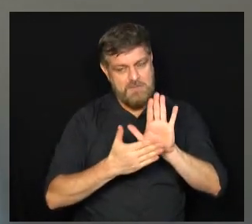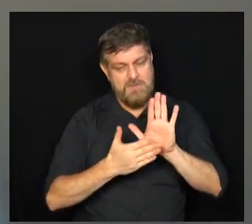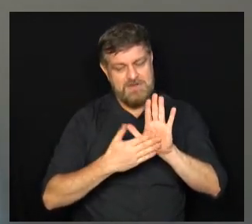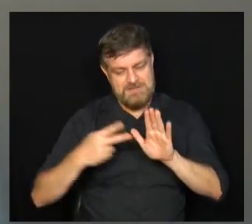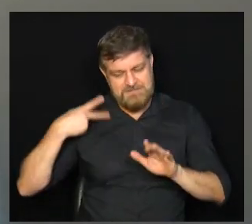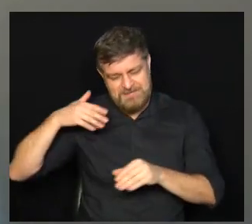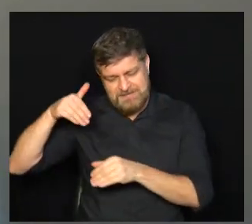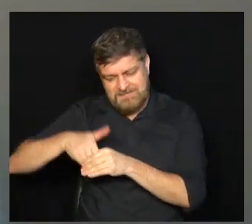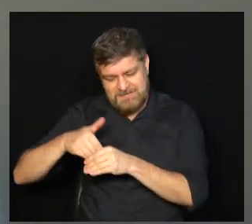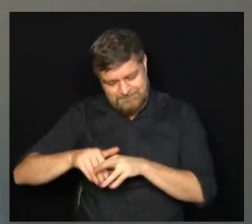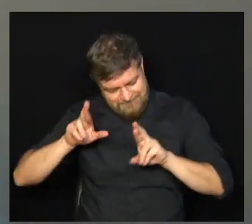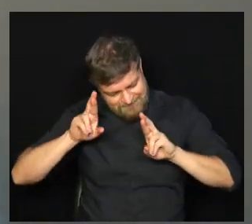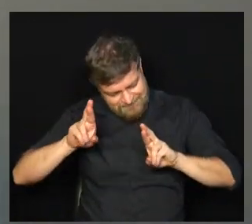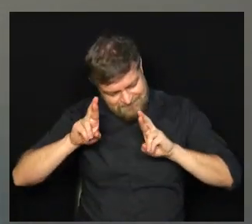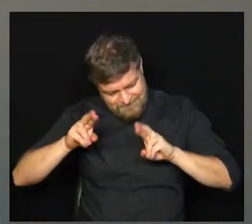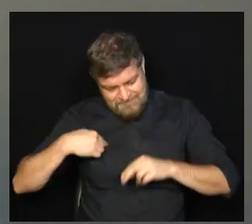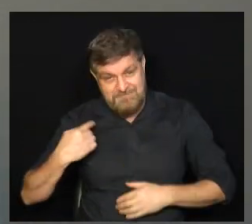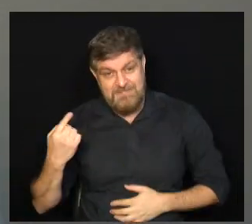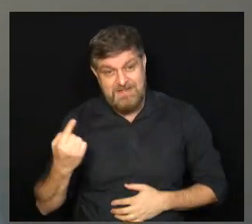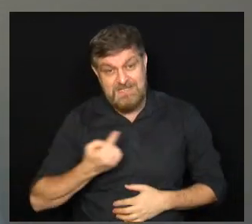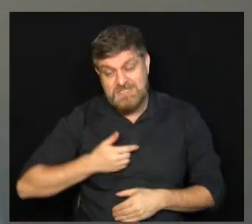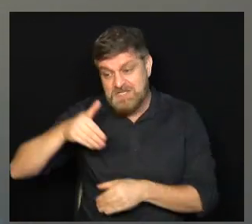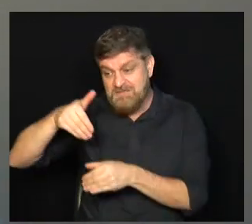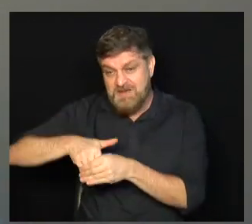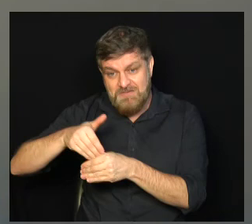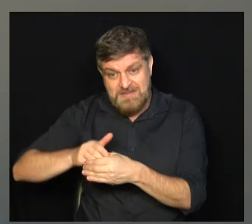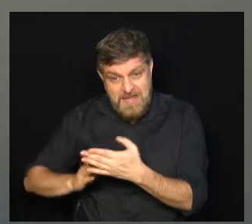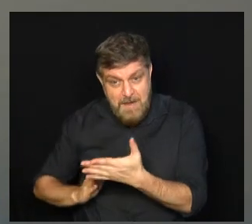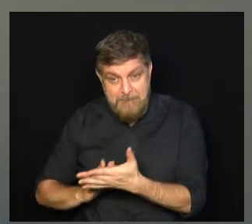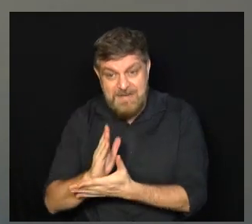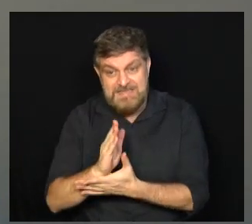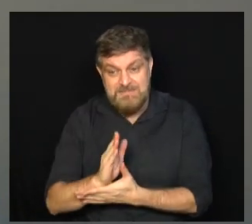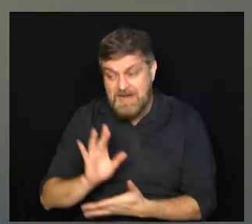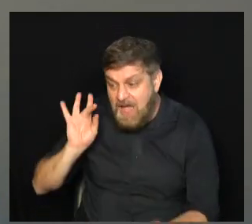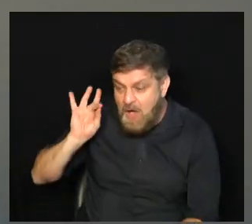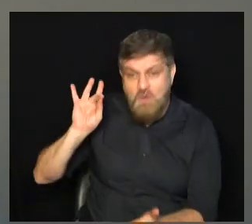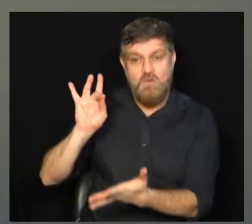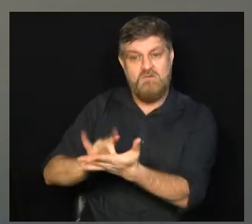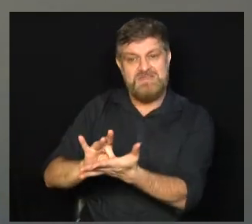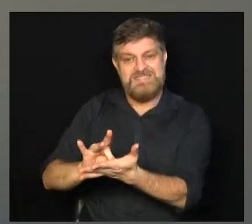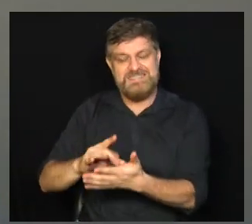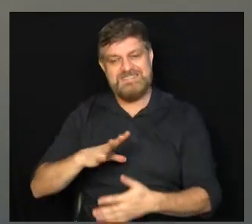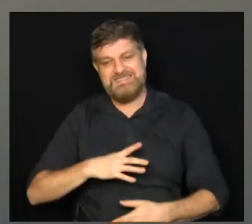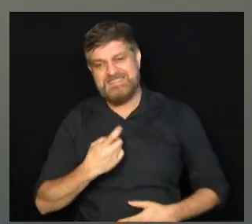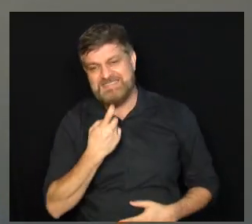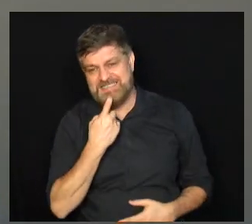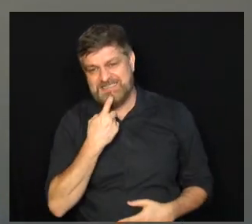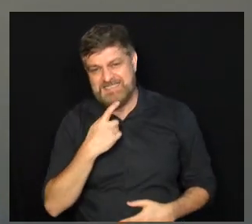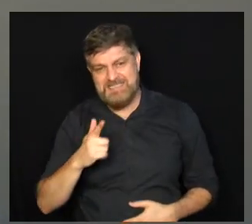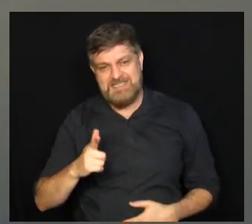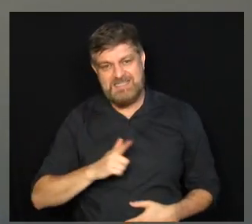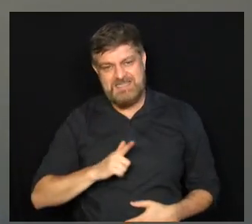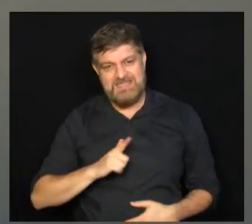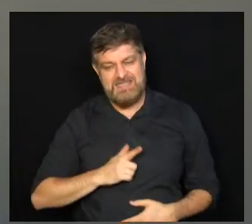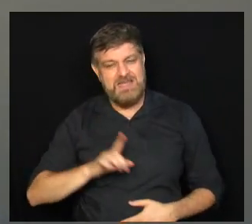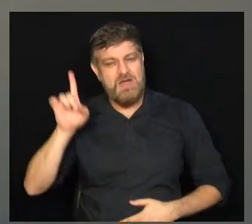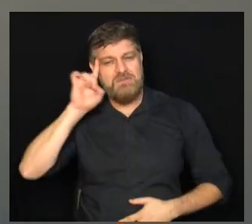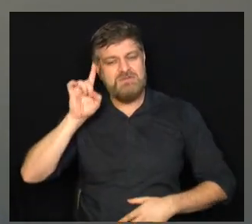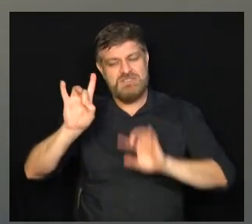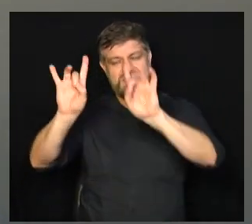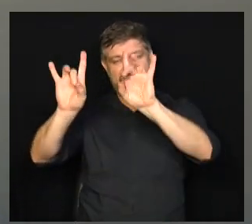e logo nós votaremos para que ele seja oficializado no nosso município e receba, né,